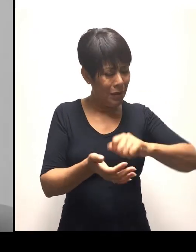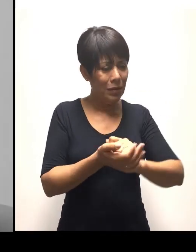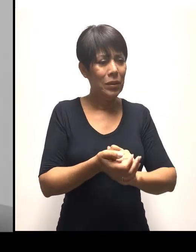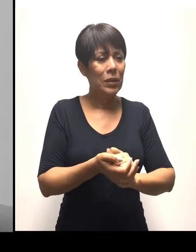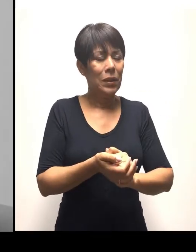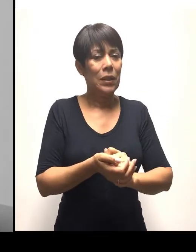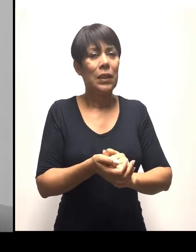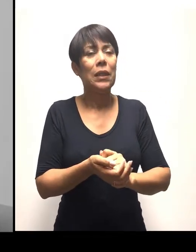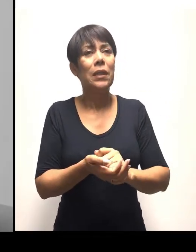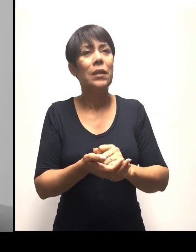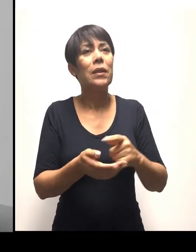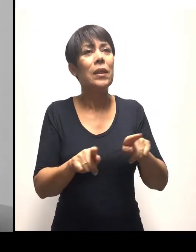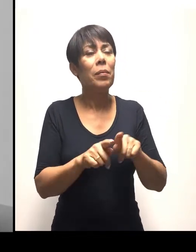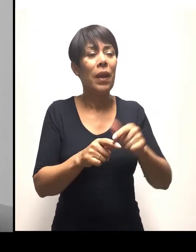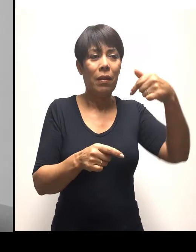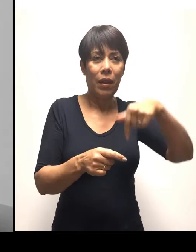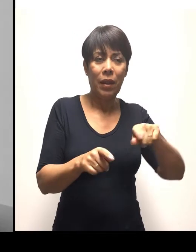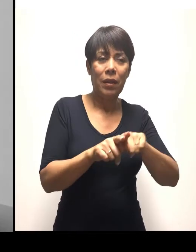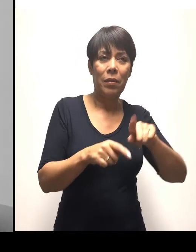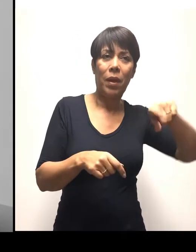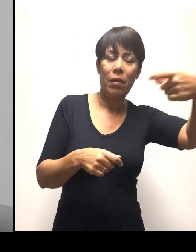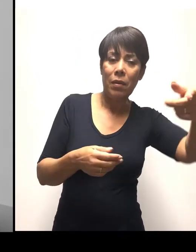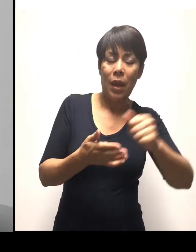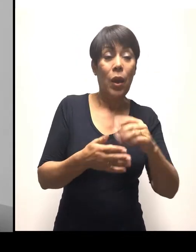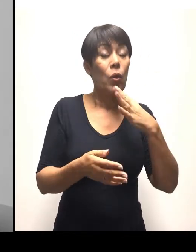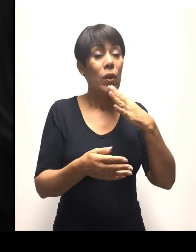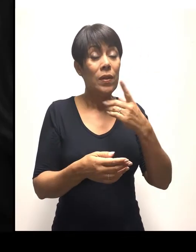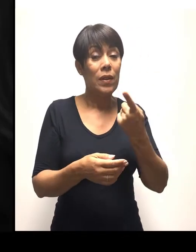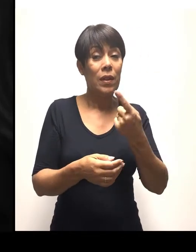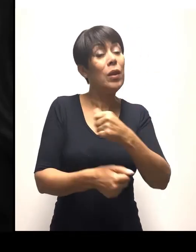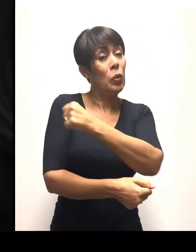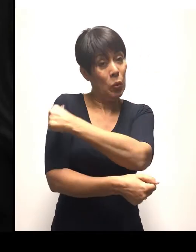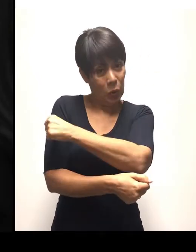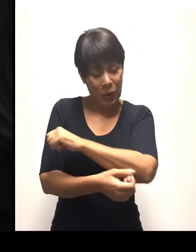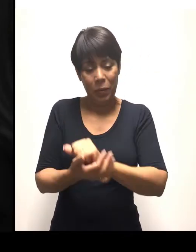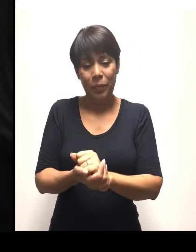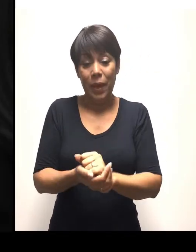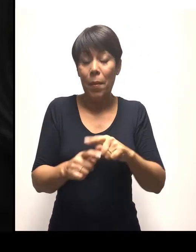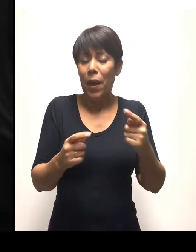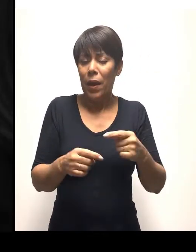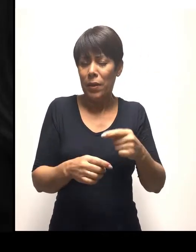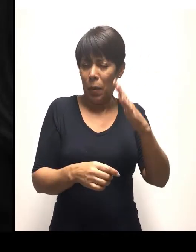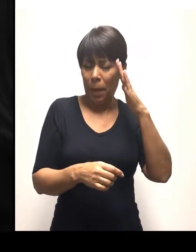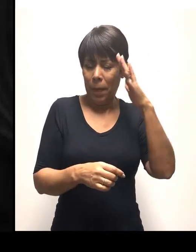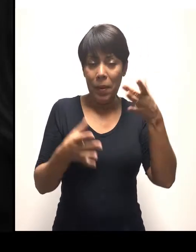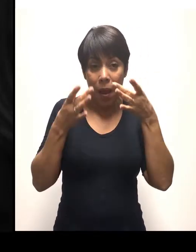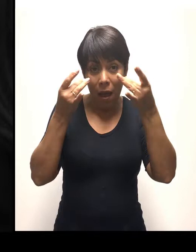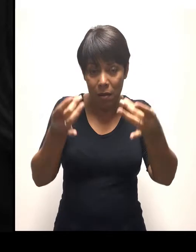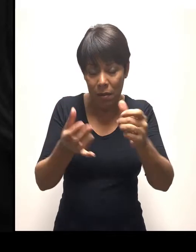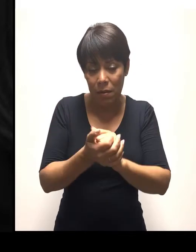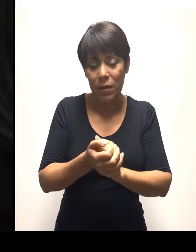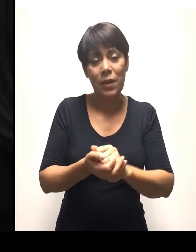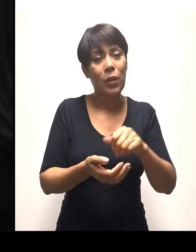que é daqui e de lá, uma coisa assim, ela me deu. E o que me chamou a atenção